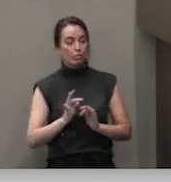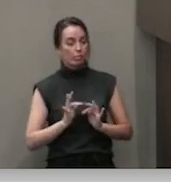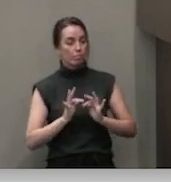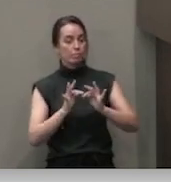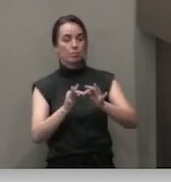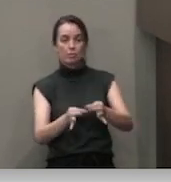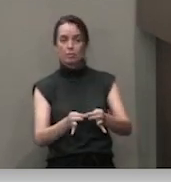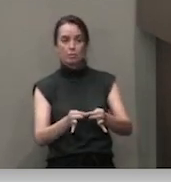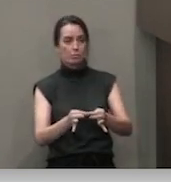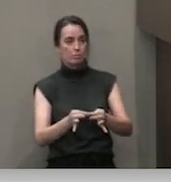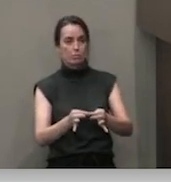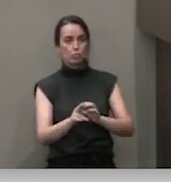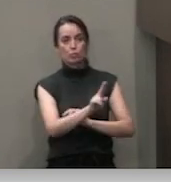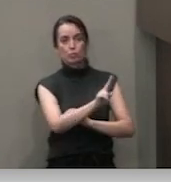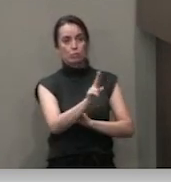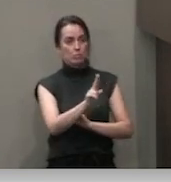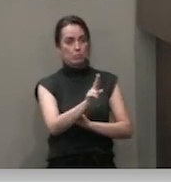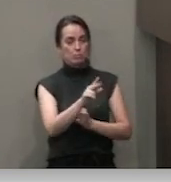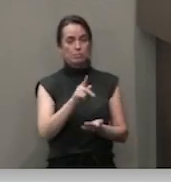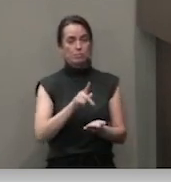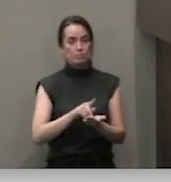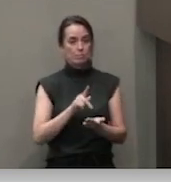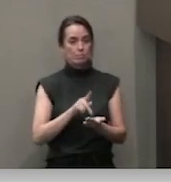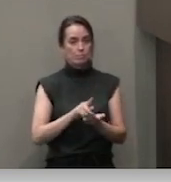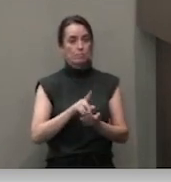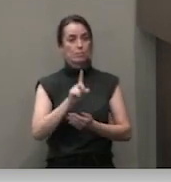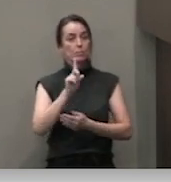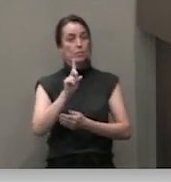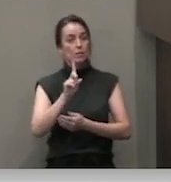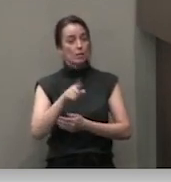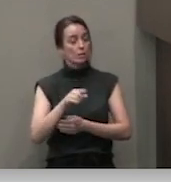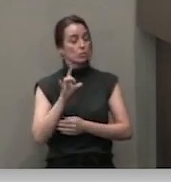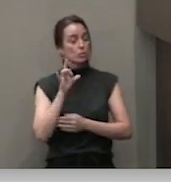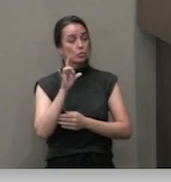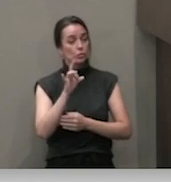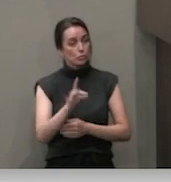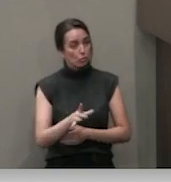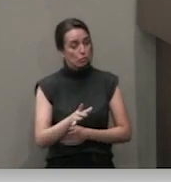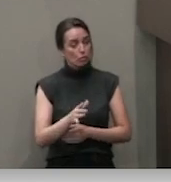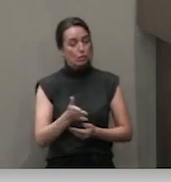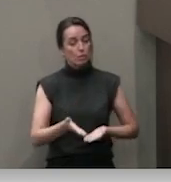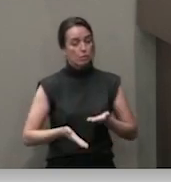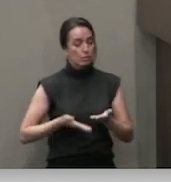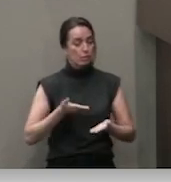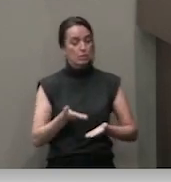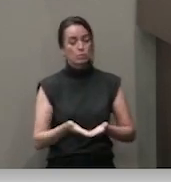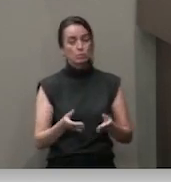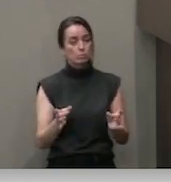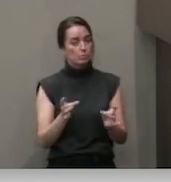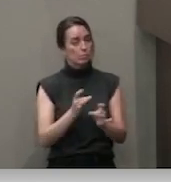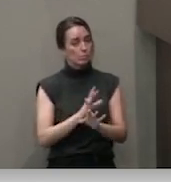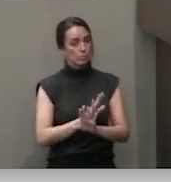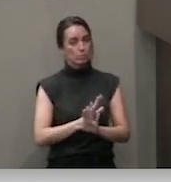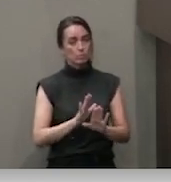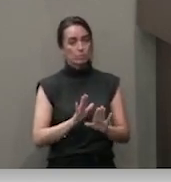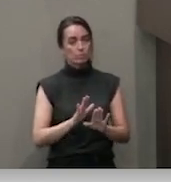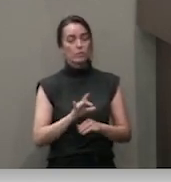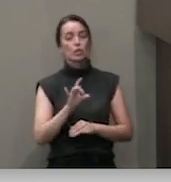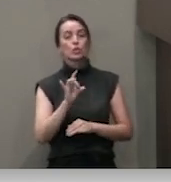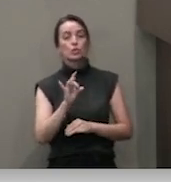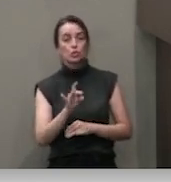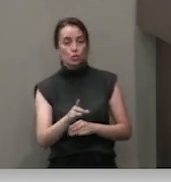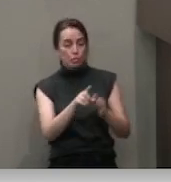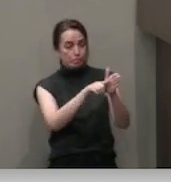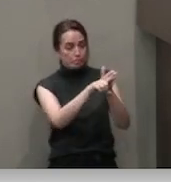saúde e na Na verdade ele é um mero pronto atendimento basta consultar no Ministério da Saúde que